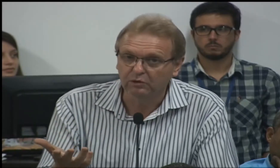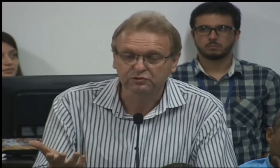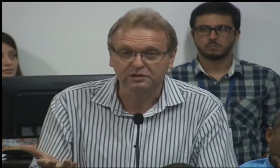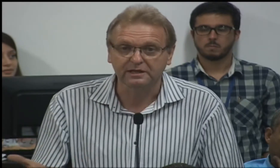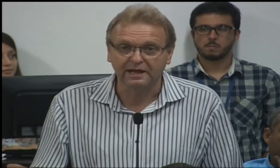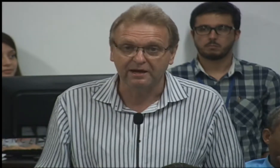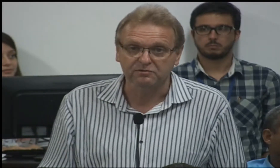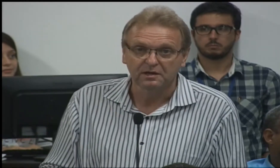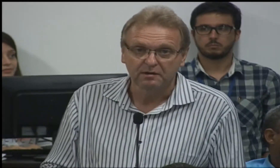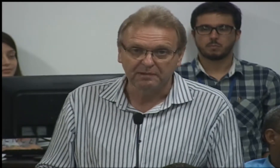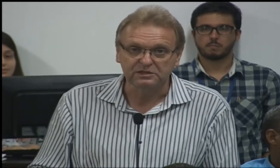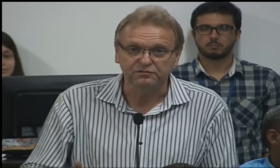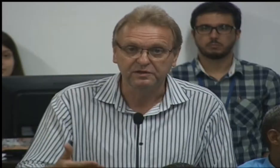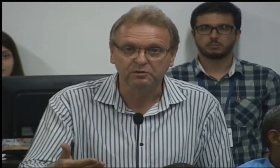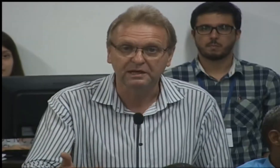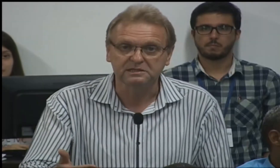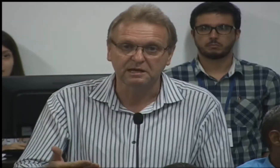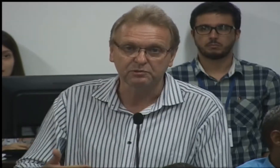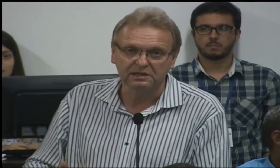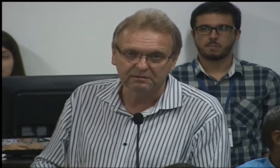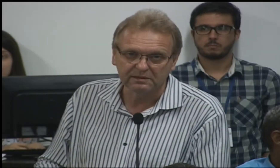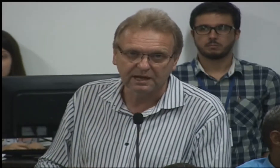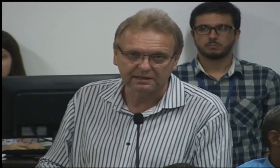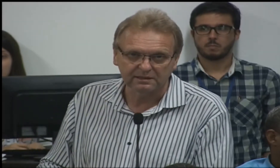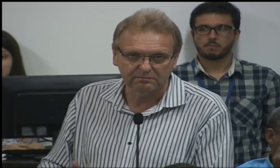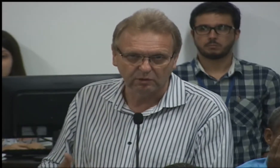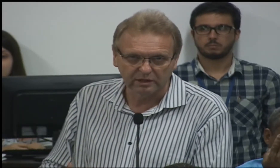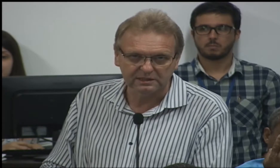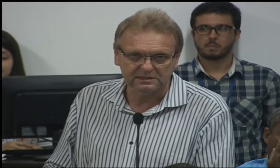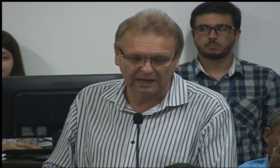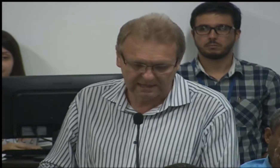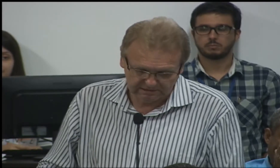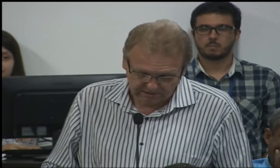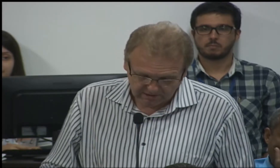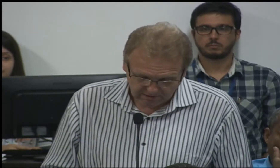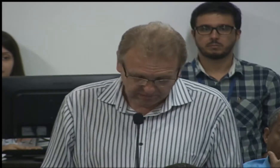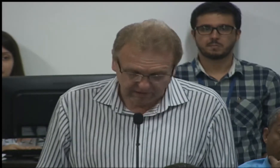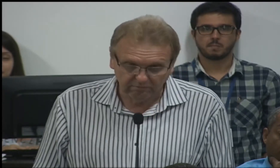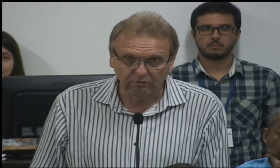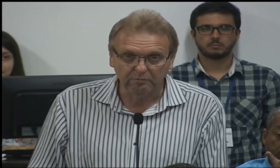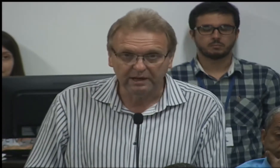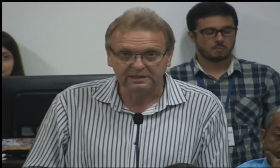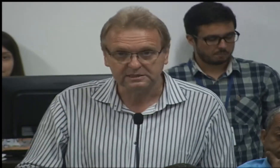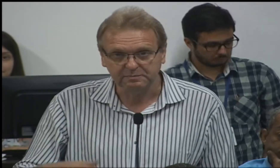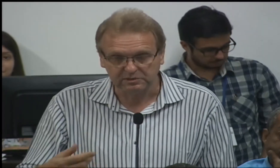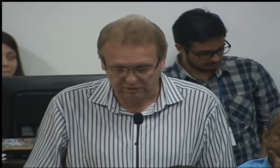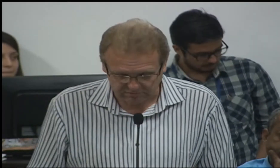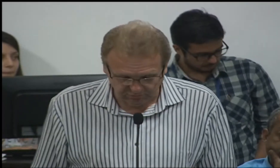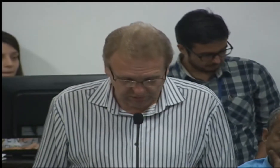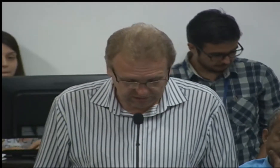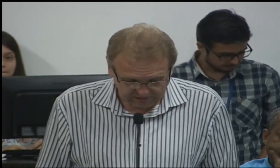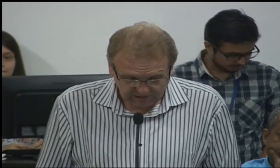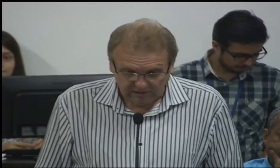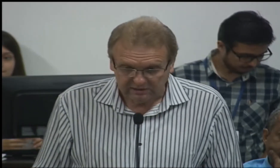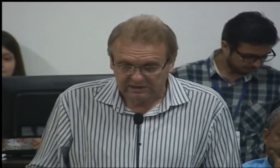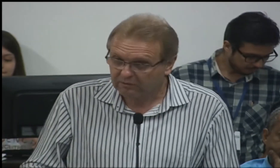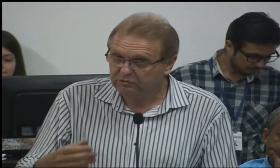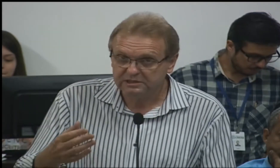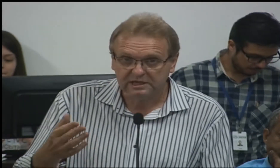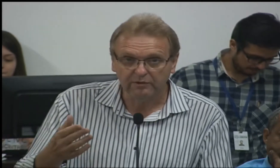ser vendida a ideia, elas não vão passar na frente de outras pessoas. Porque as pessoas que estão cadastradas estão